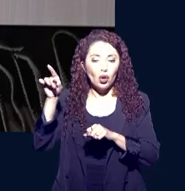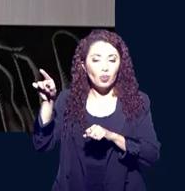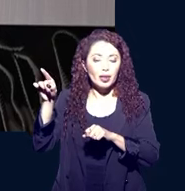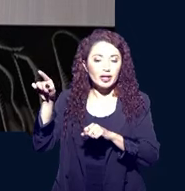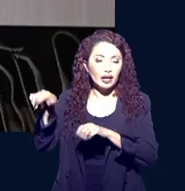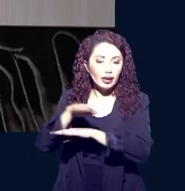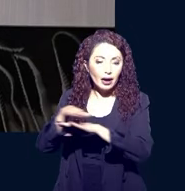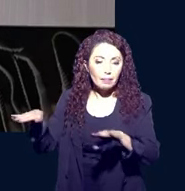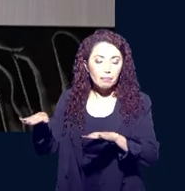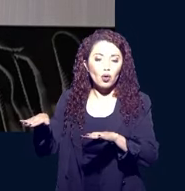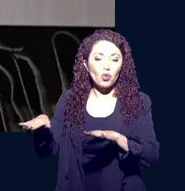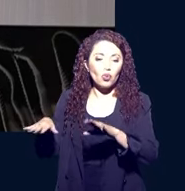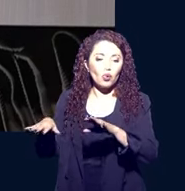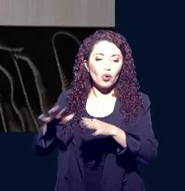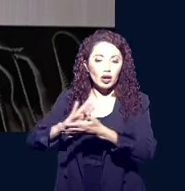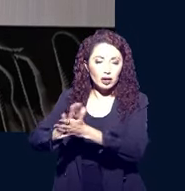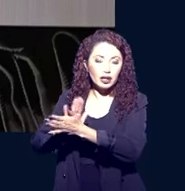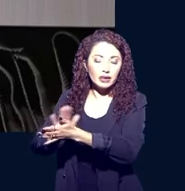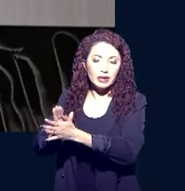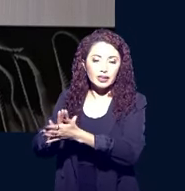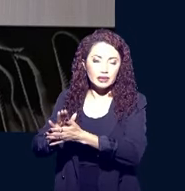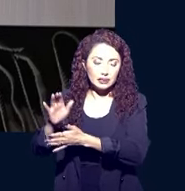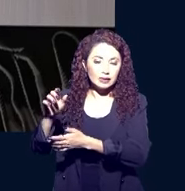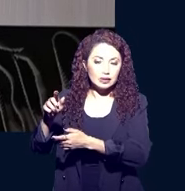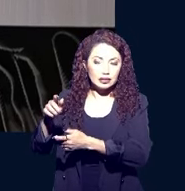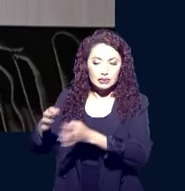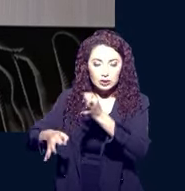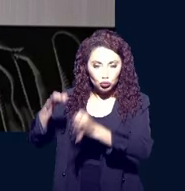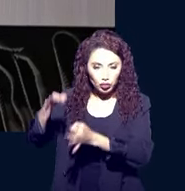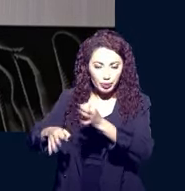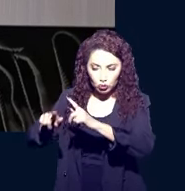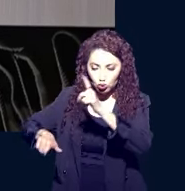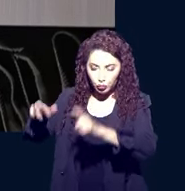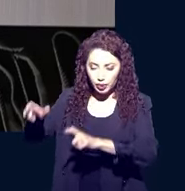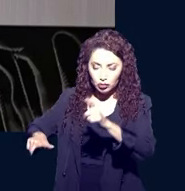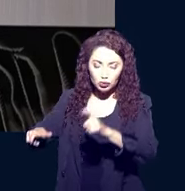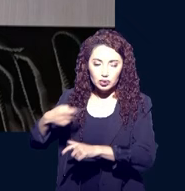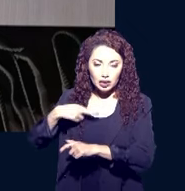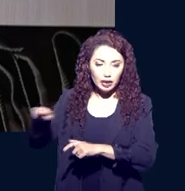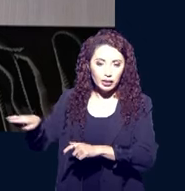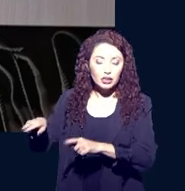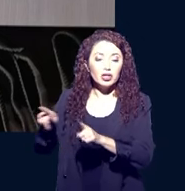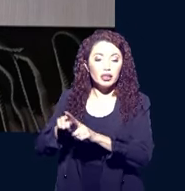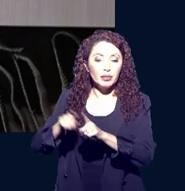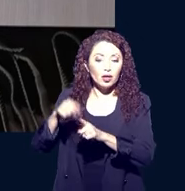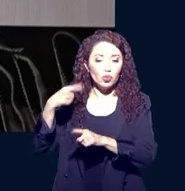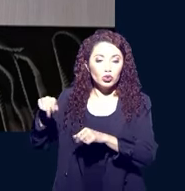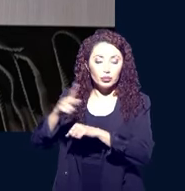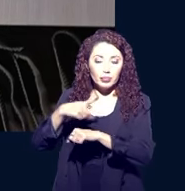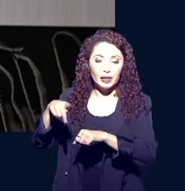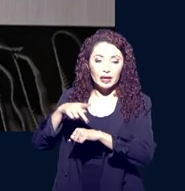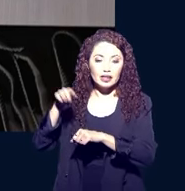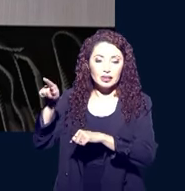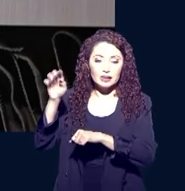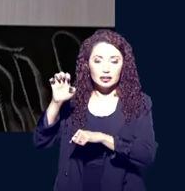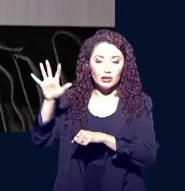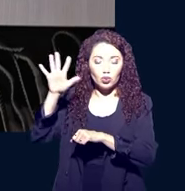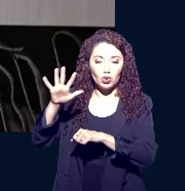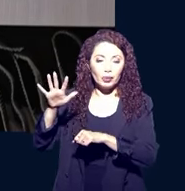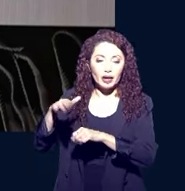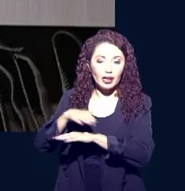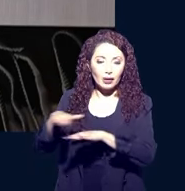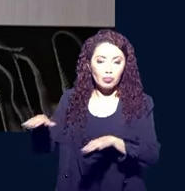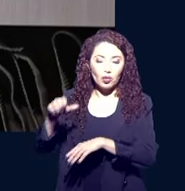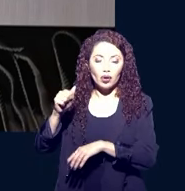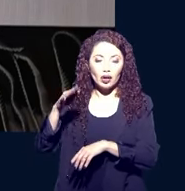país da Europa que acabou com o tráfico negreiro e do último país da Europa que acabou com o absolutismo Nós não somos herdeiros de uma tradição